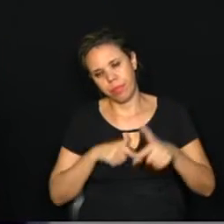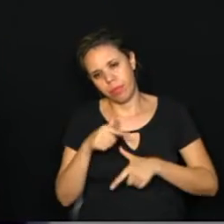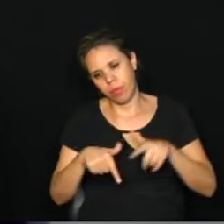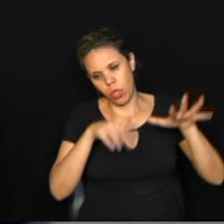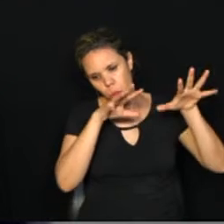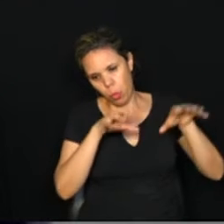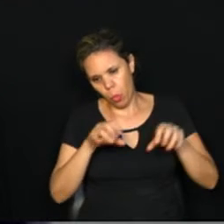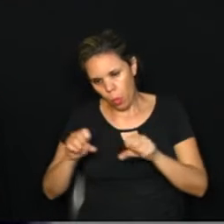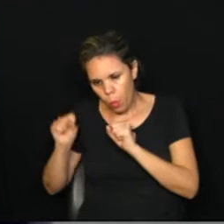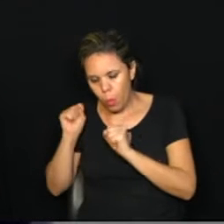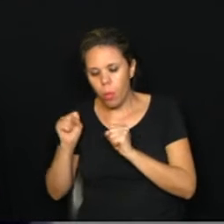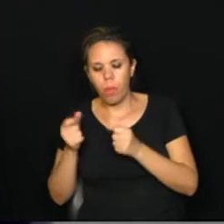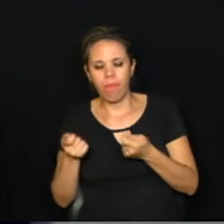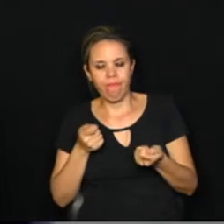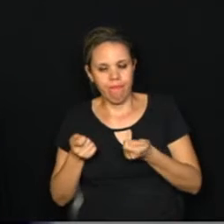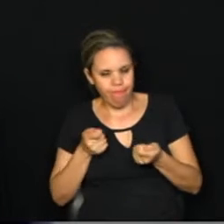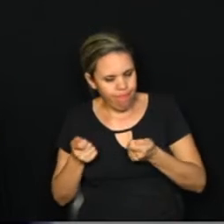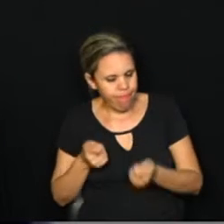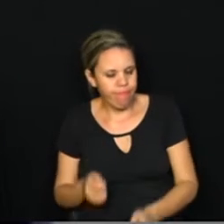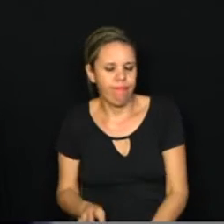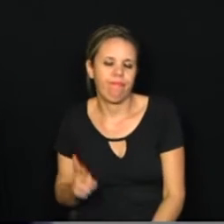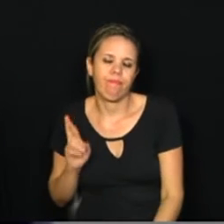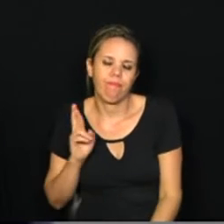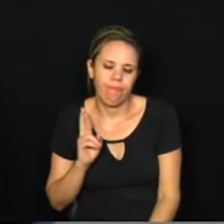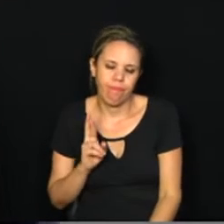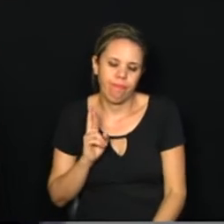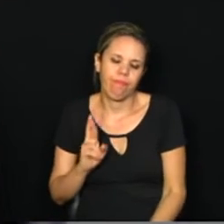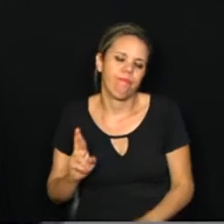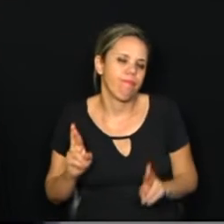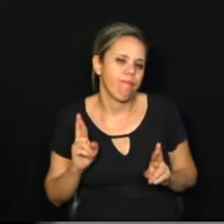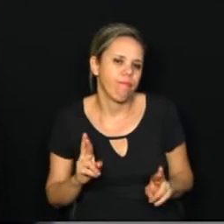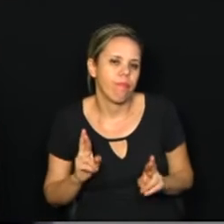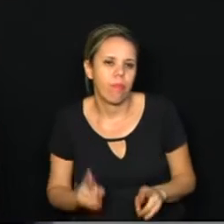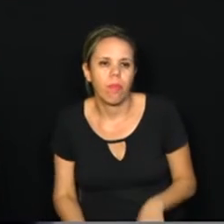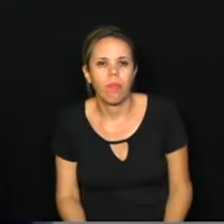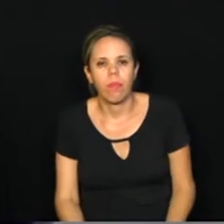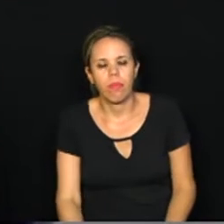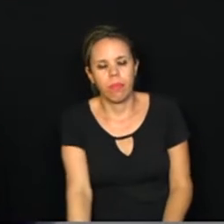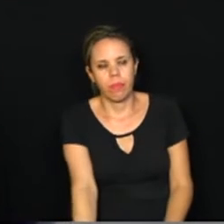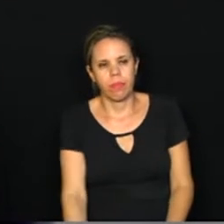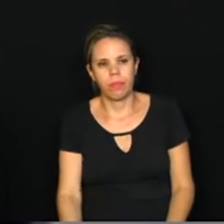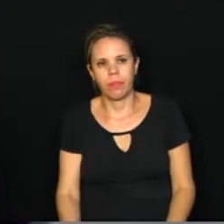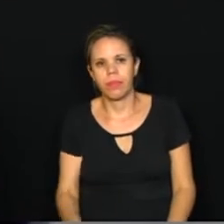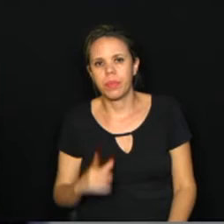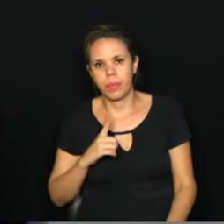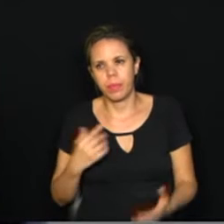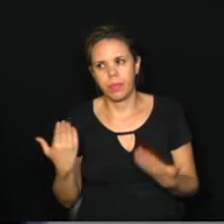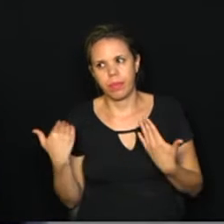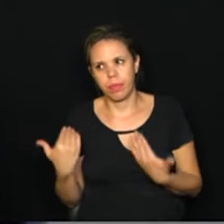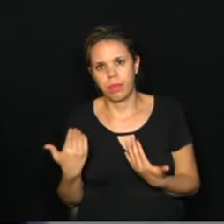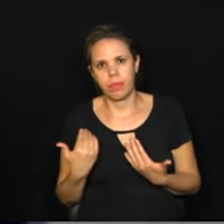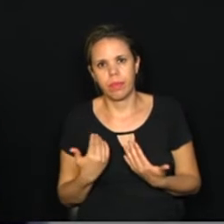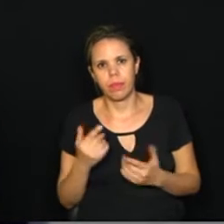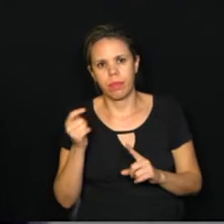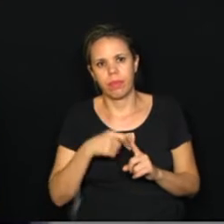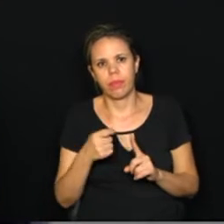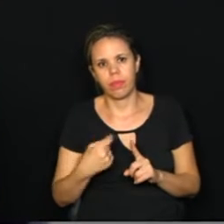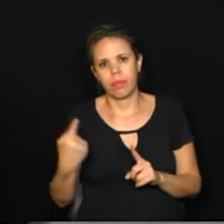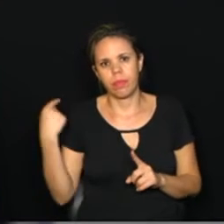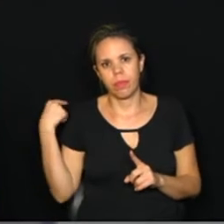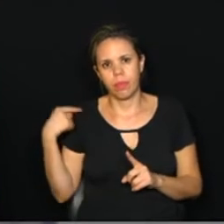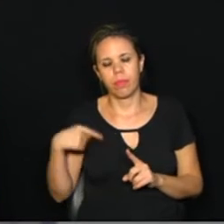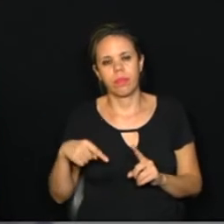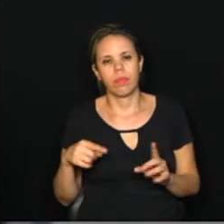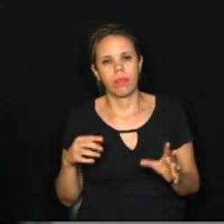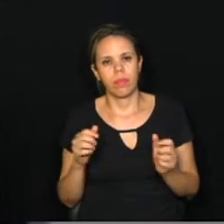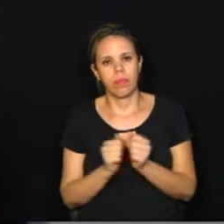estiagem, ela será, pelo menos são os indicadores que nós tivemos há uns meses atrás, nós reunimos